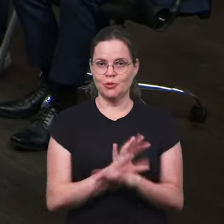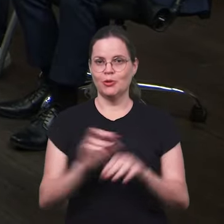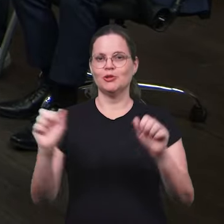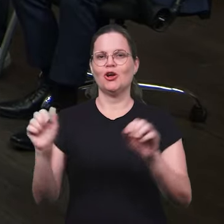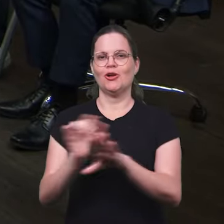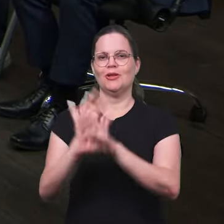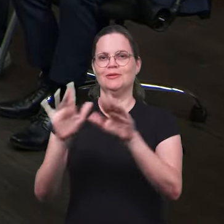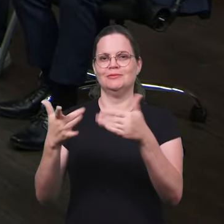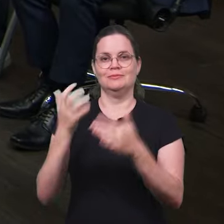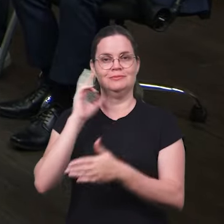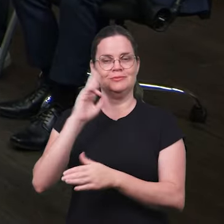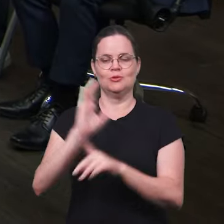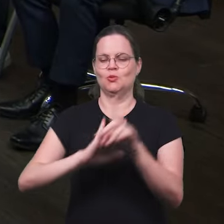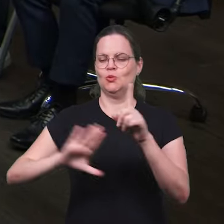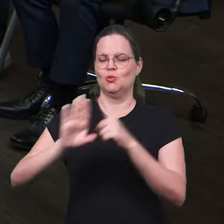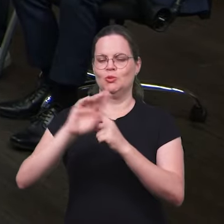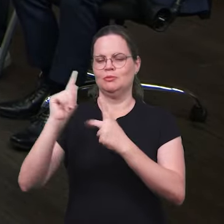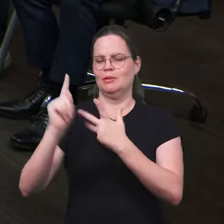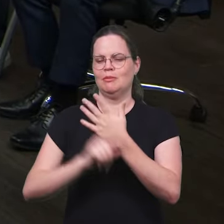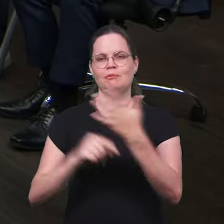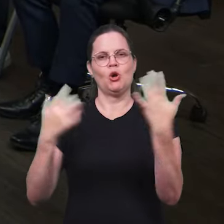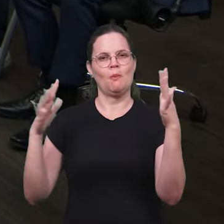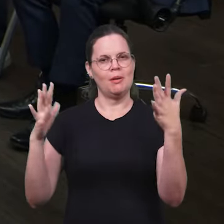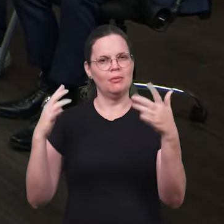todas as coisas boas aí. Casar.